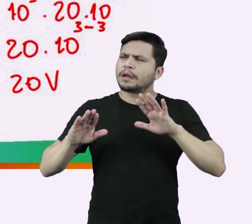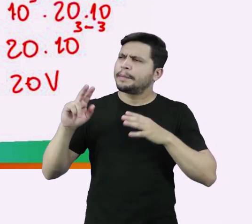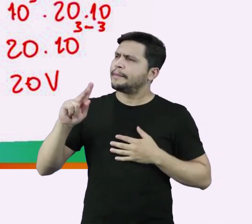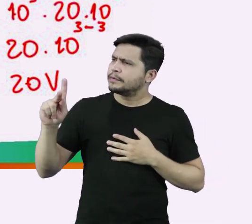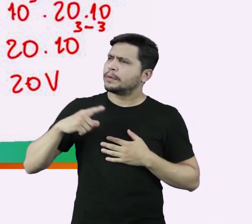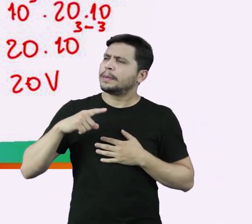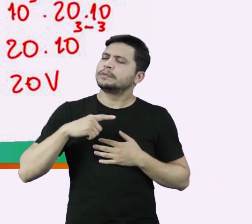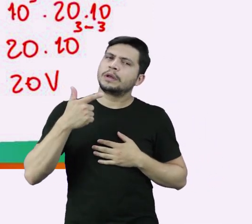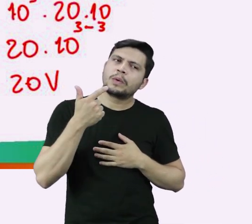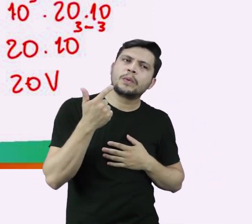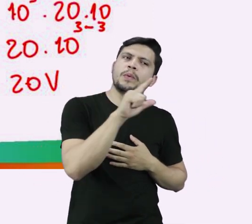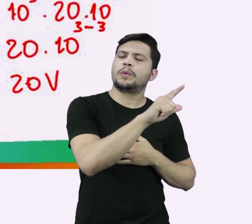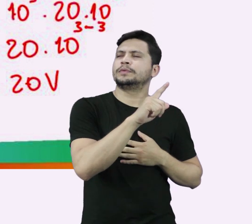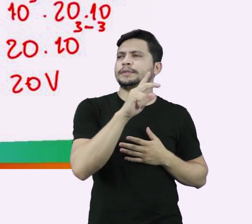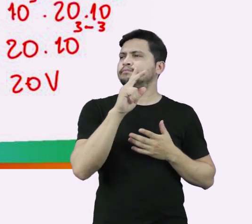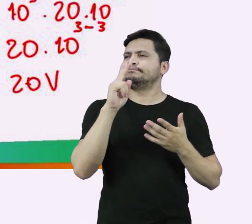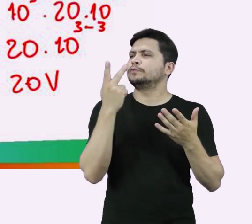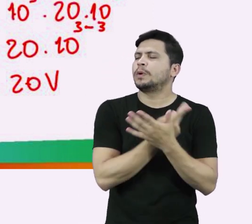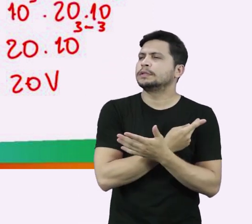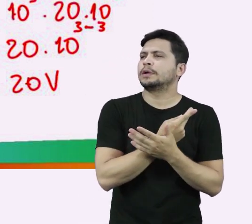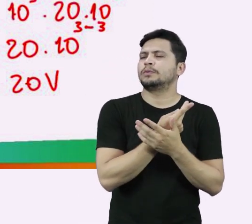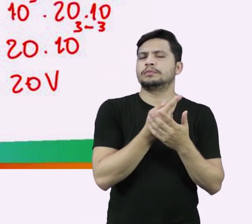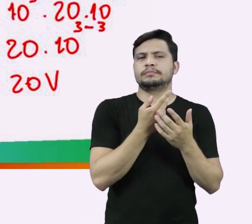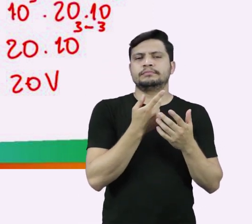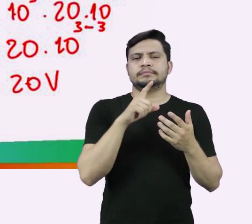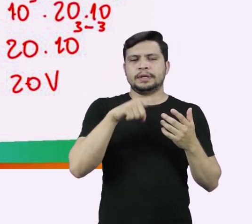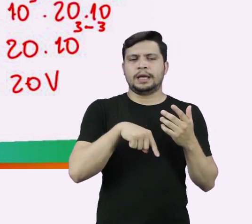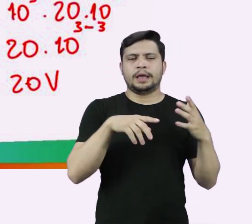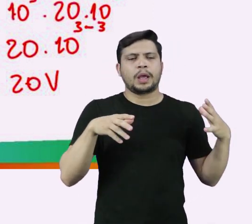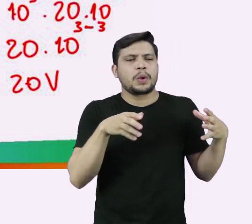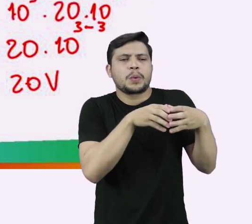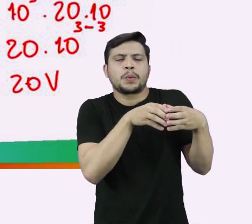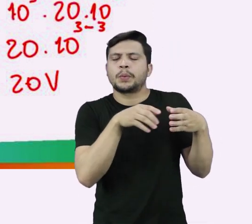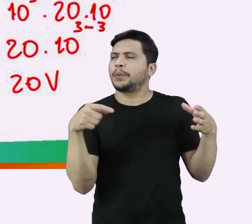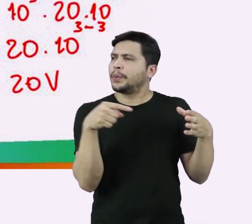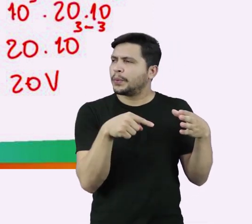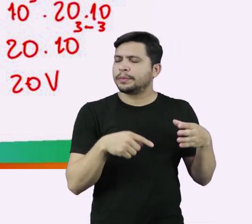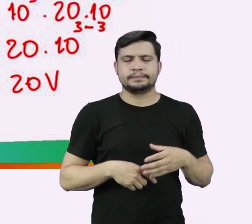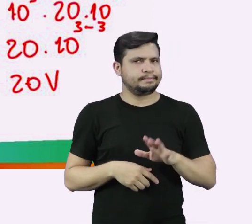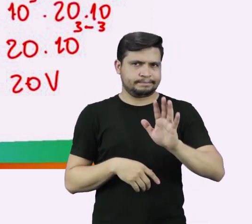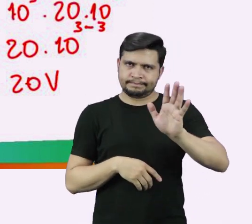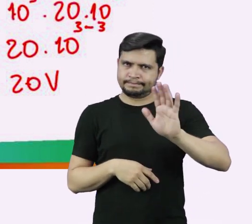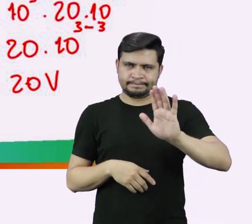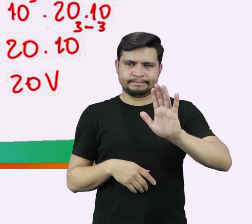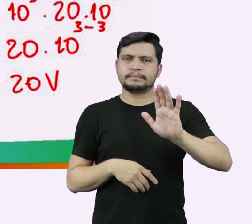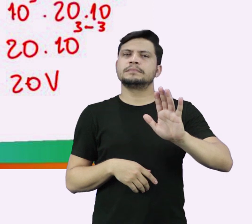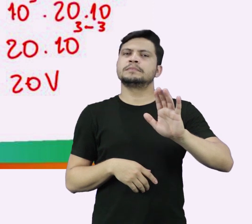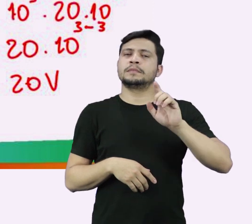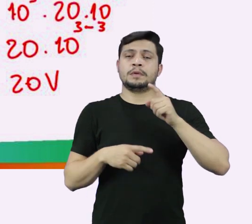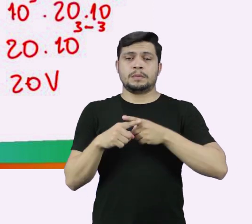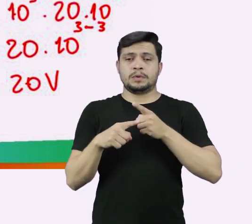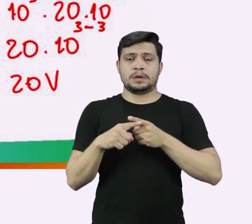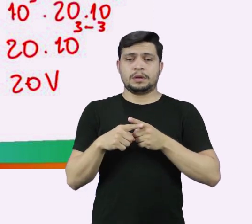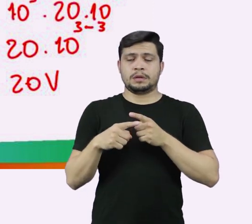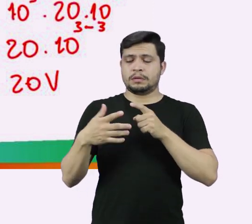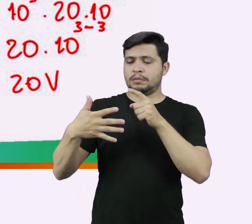série? Não, né? No caso aqui, todas as outras associações, ou elas estão dando situações de paralelo,